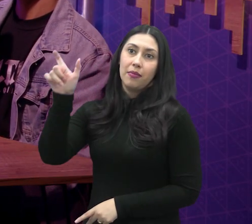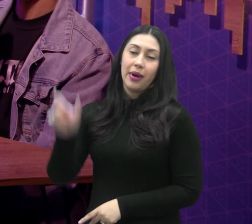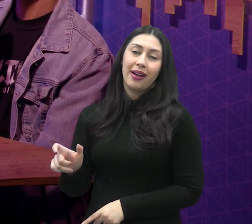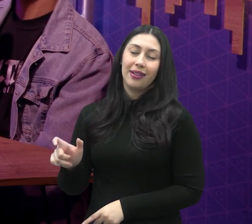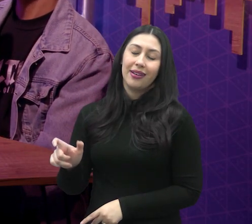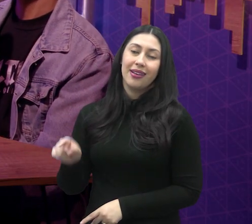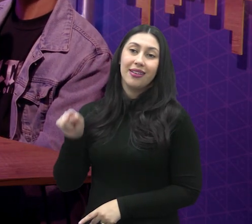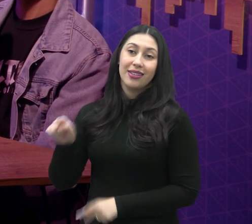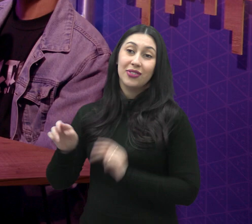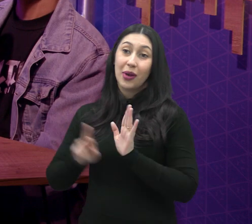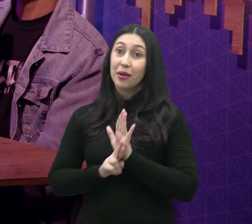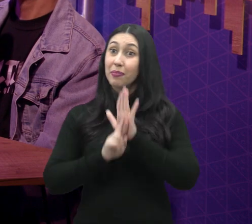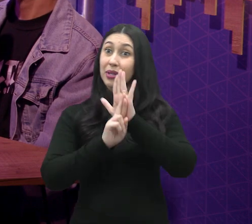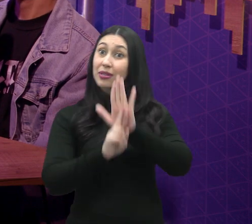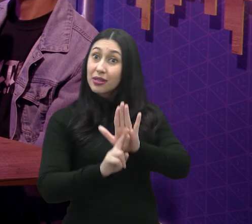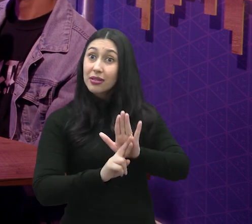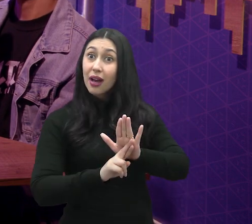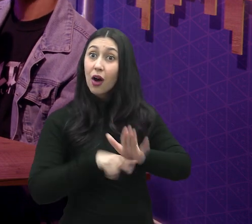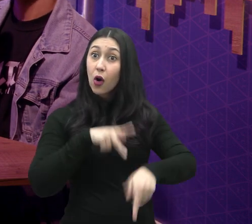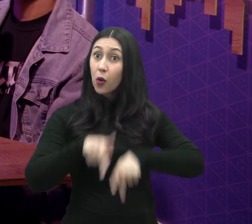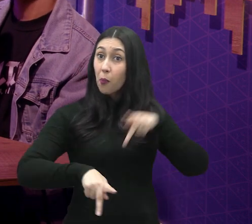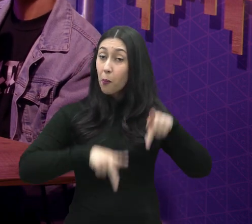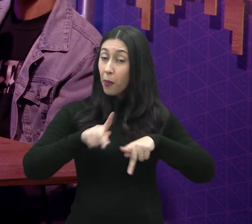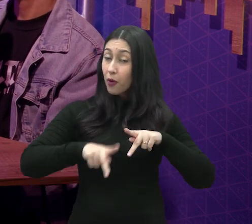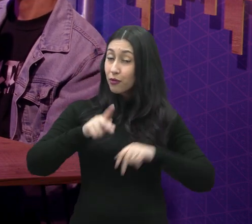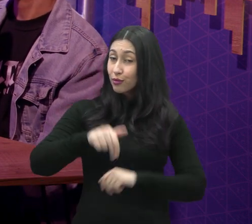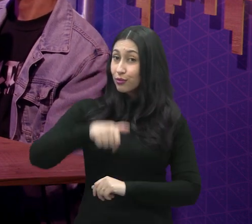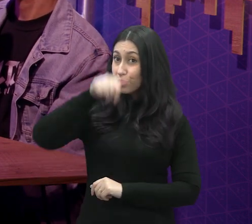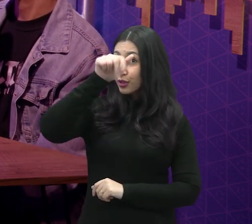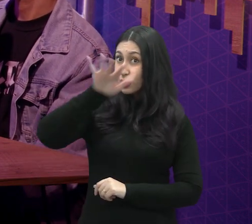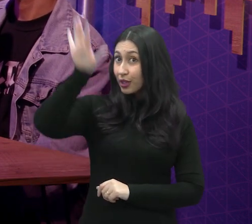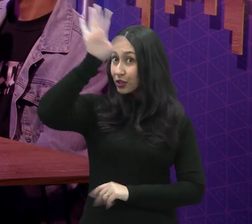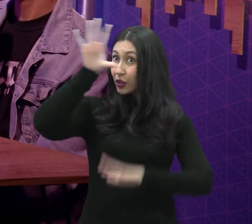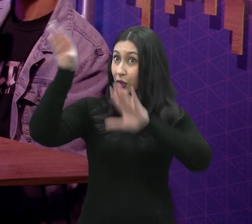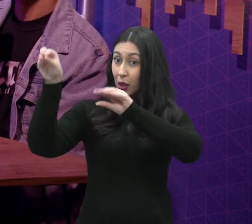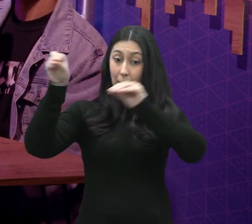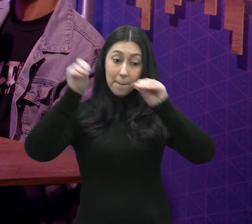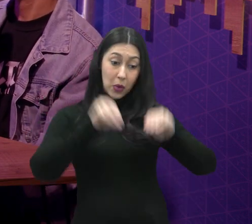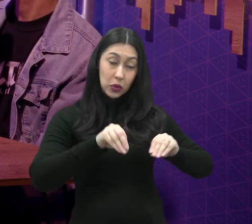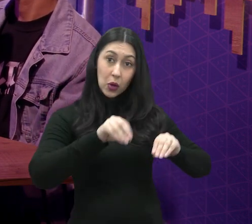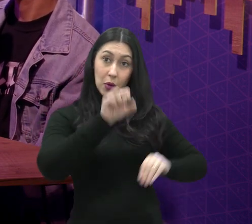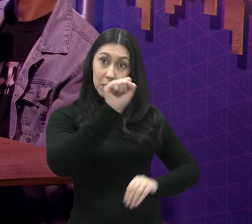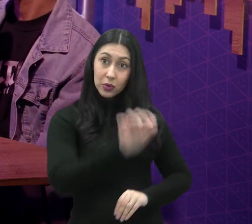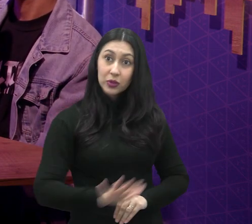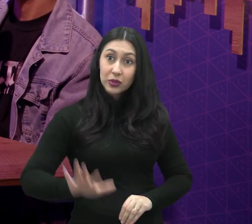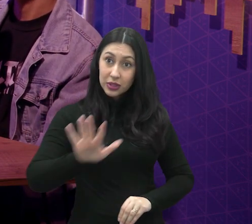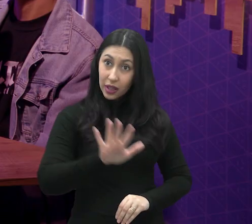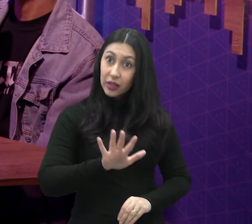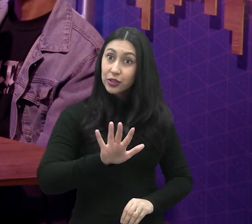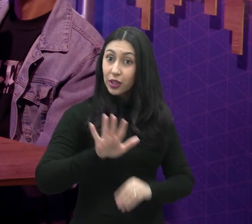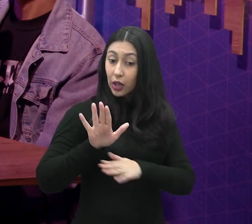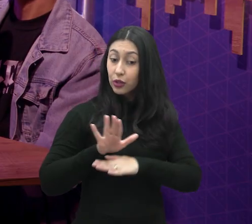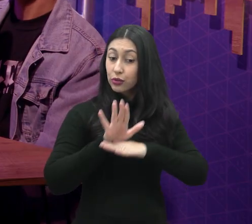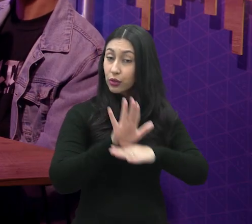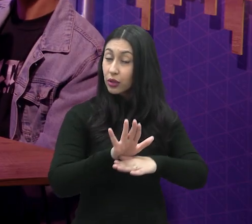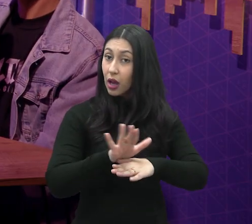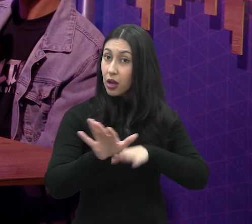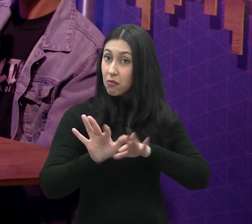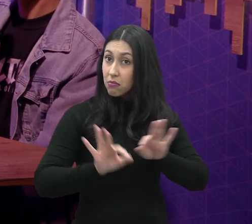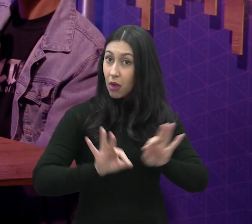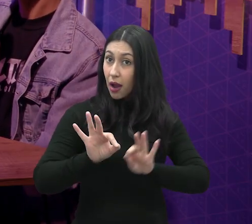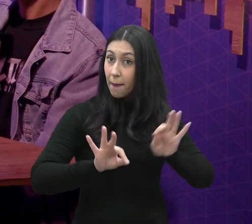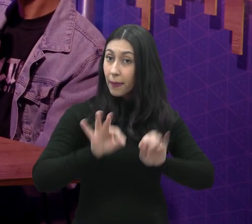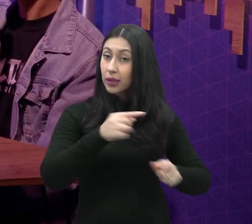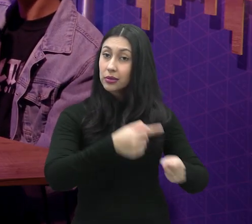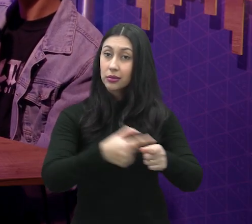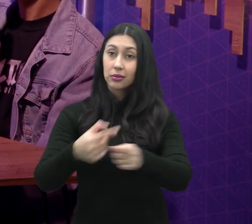alusão aos nordestinos que vieram para o Sudeste ajudar a construir as capitais daqui, né? Então até mesmo